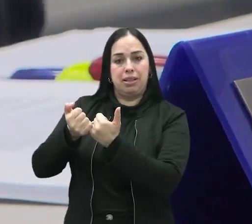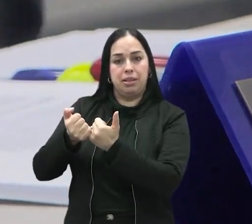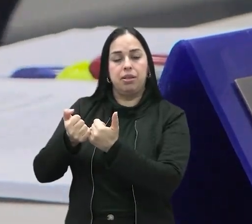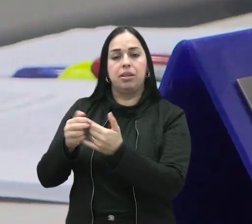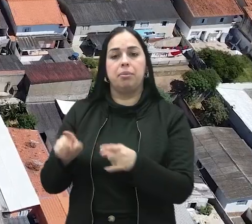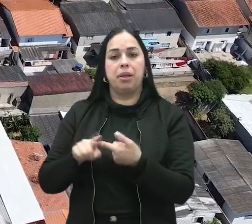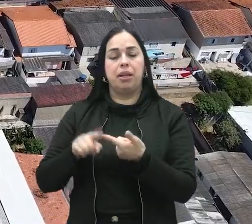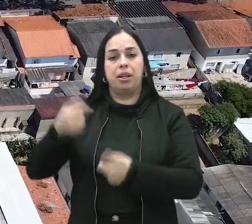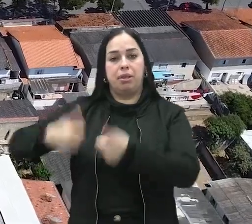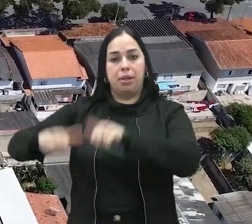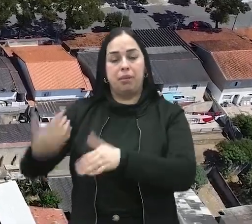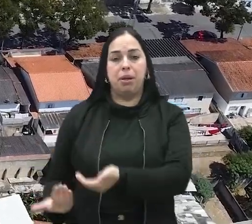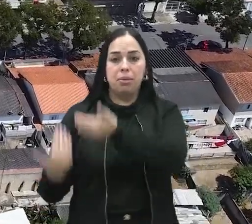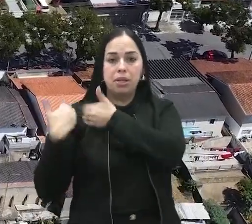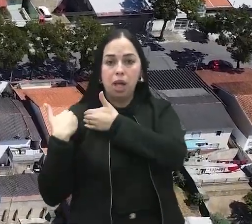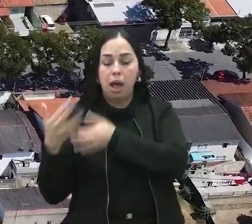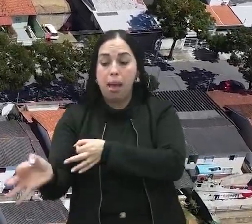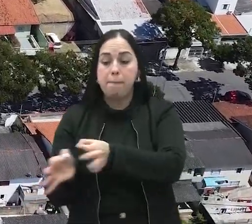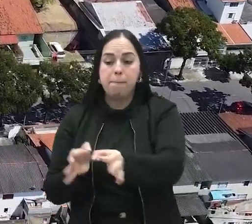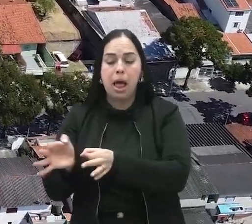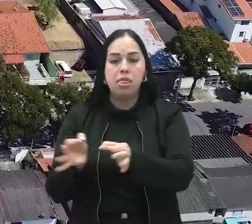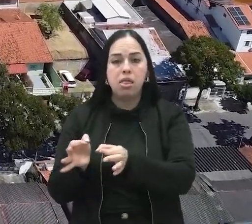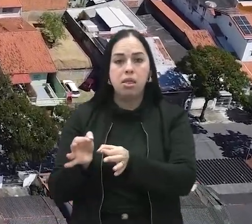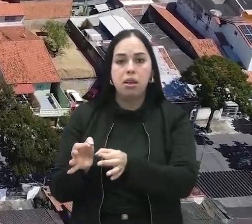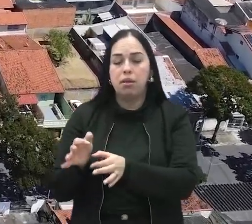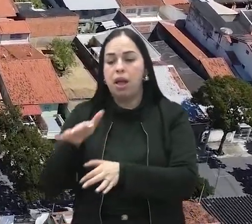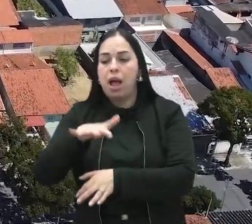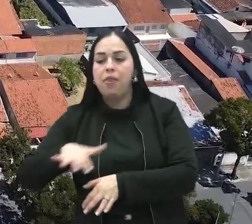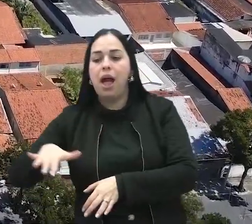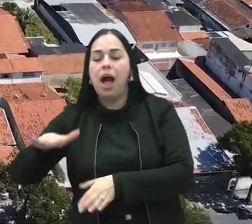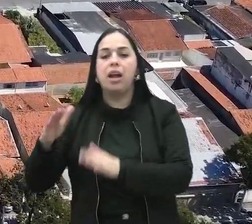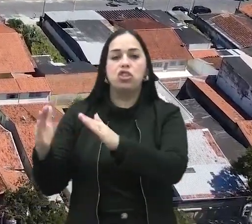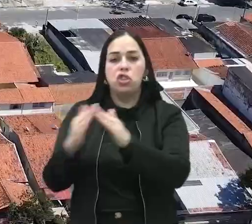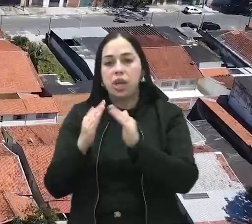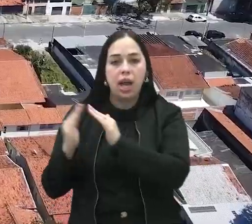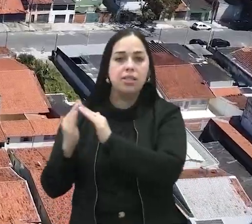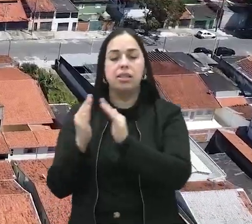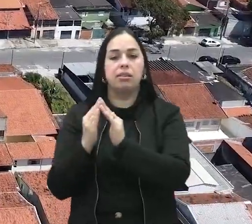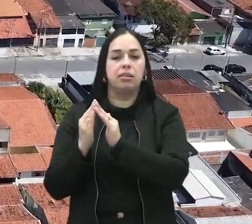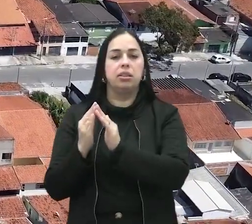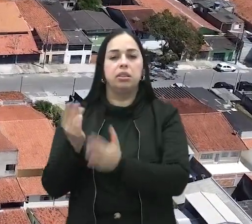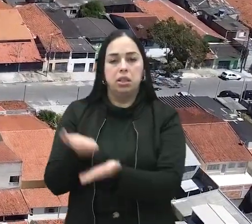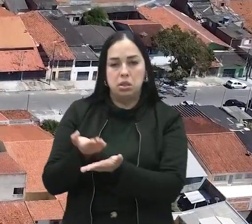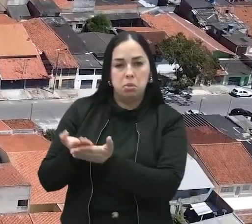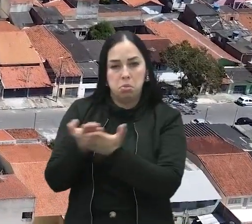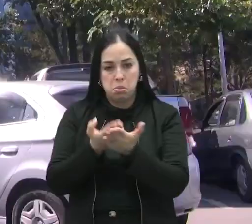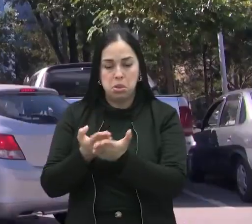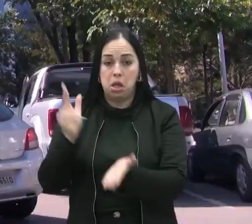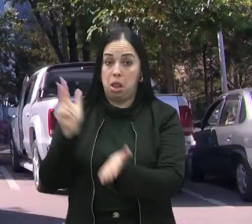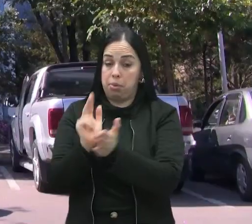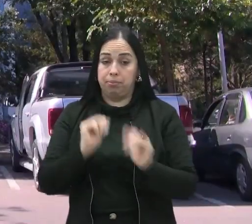e avaliação, responsável por planejar o patrimônio imobiliário do município por meio de estudos e